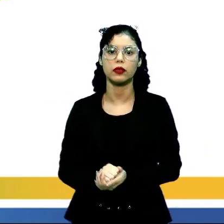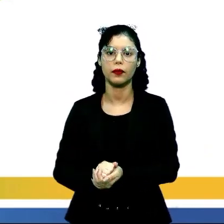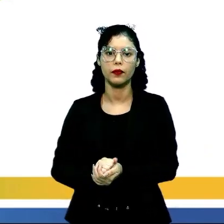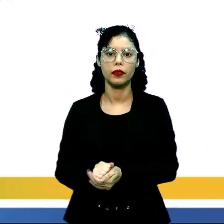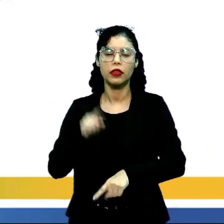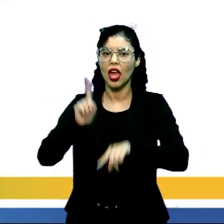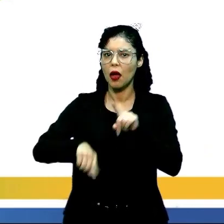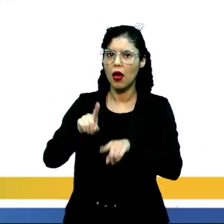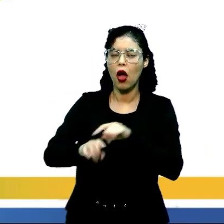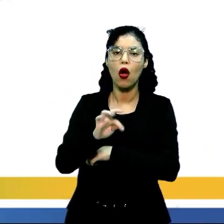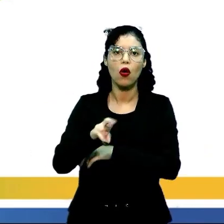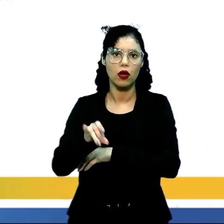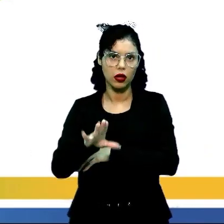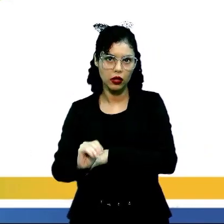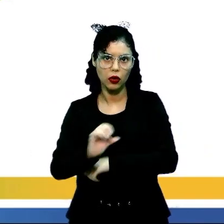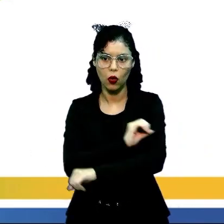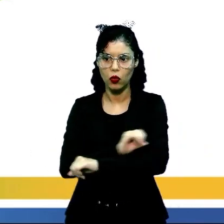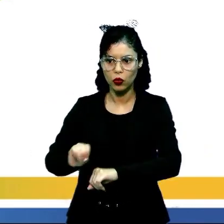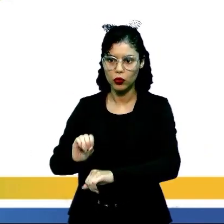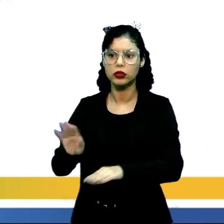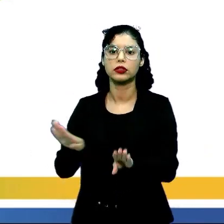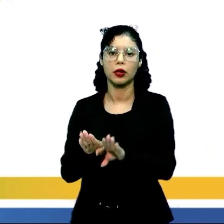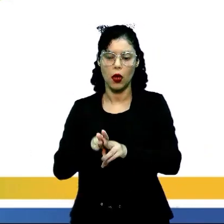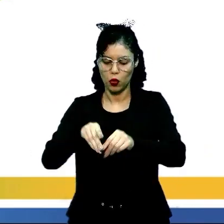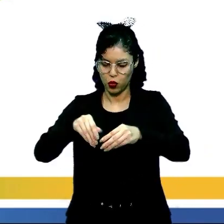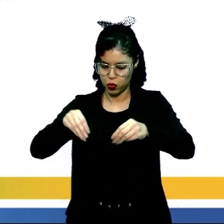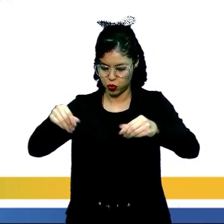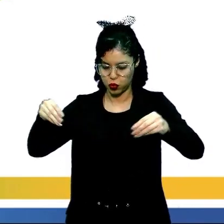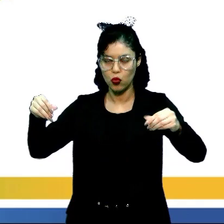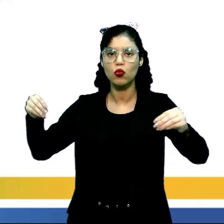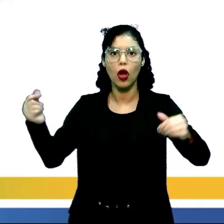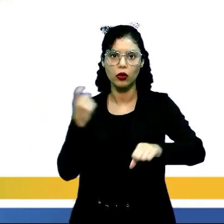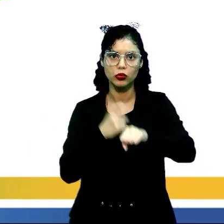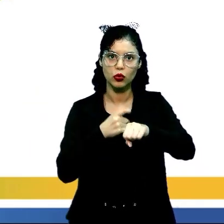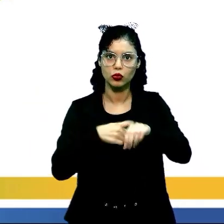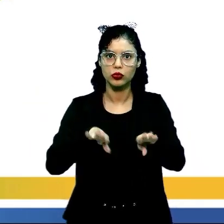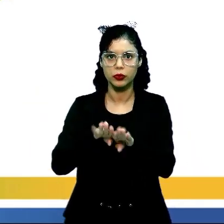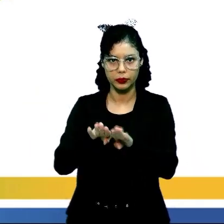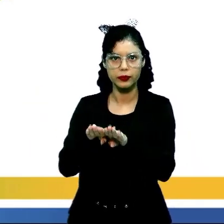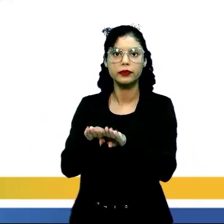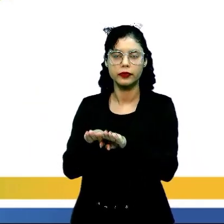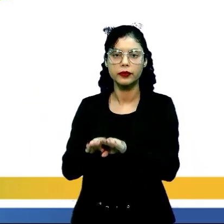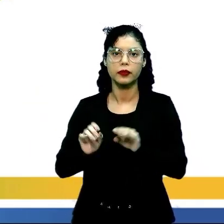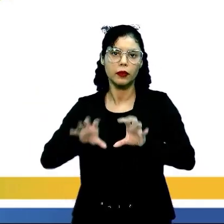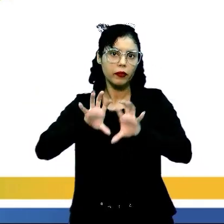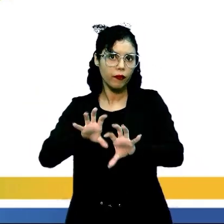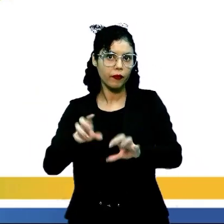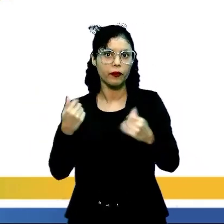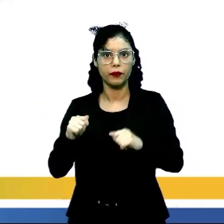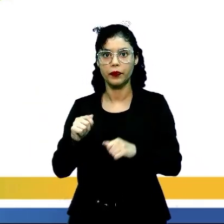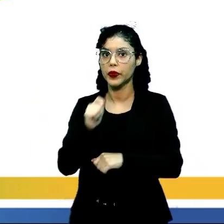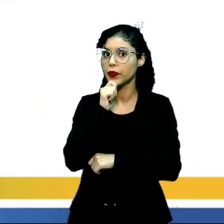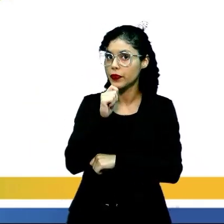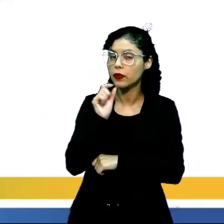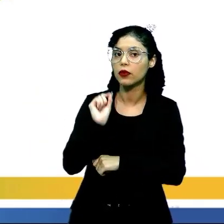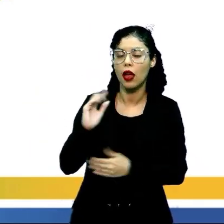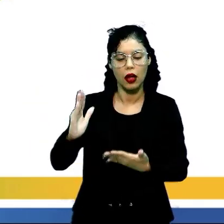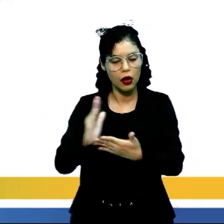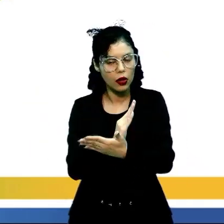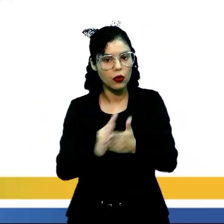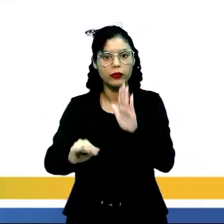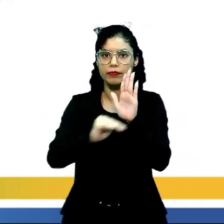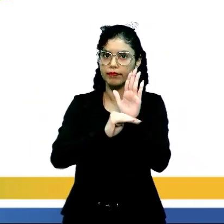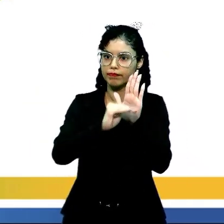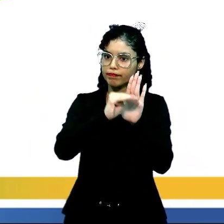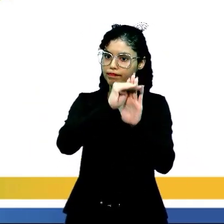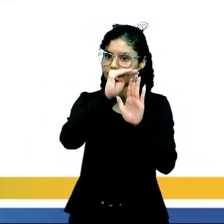de matéria orgânica, ela vem com areia, vem com alguns resíduos sólidos, e para isso há uma necessidade de se fazer algumas